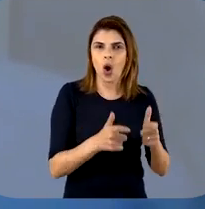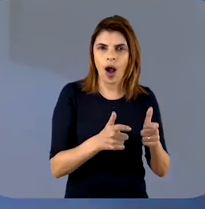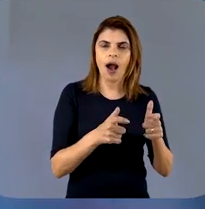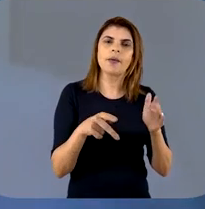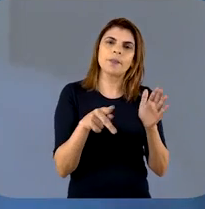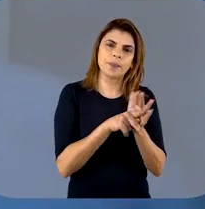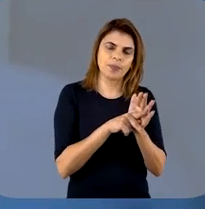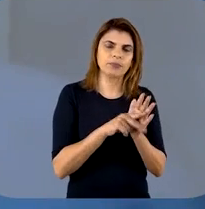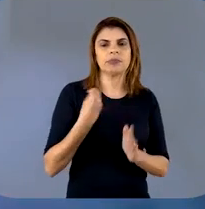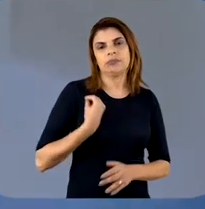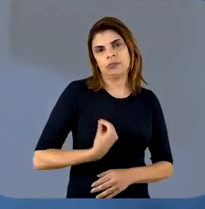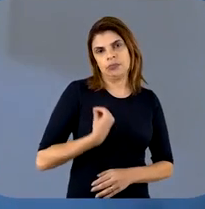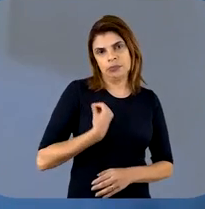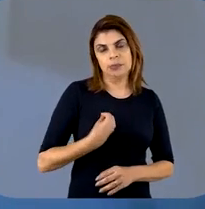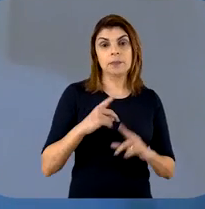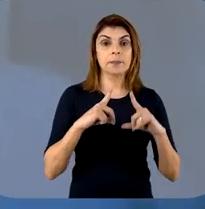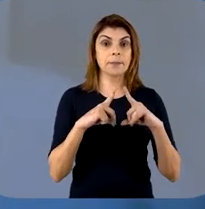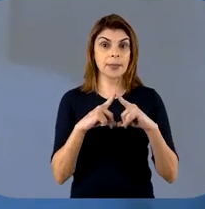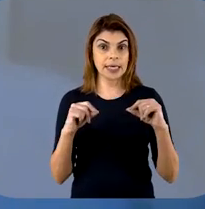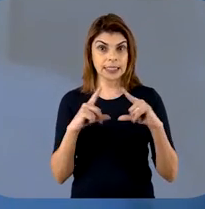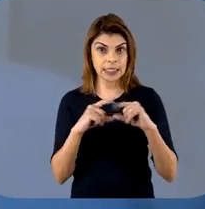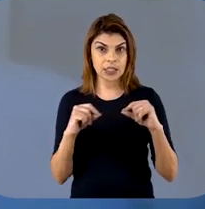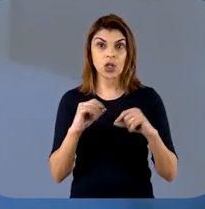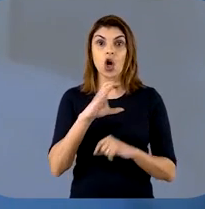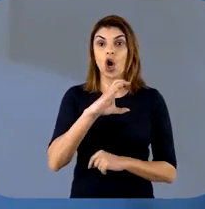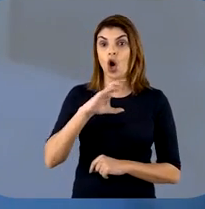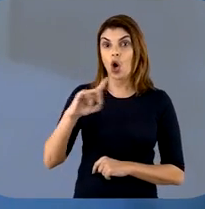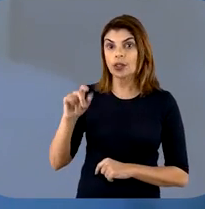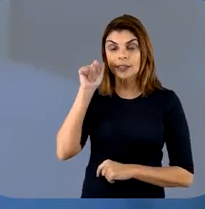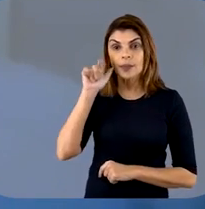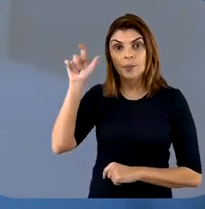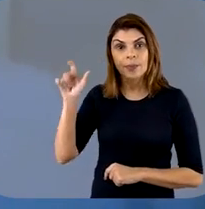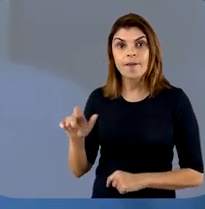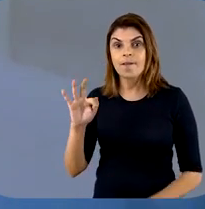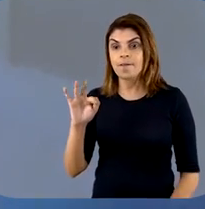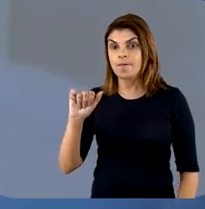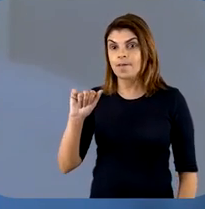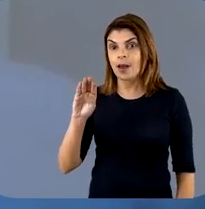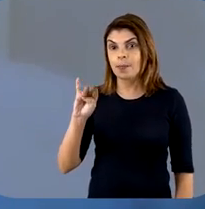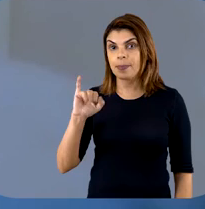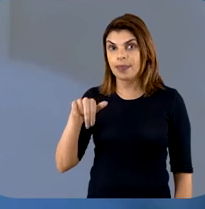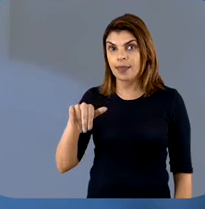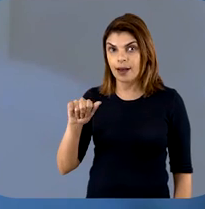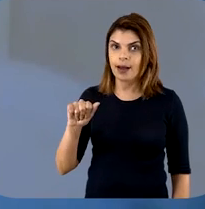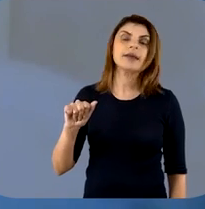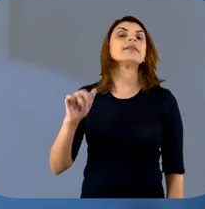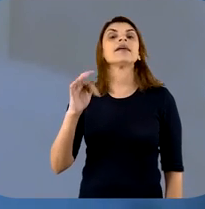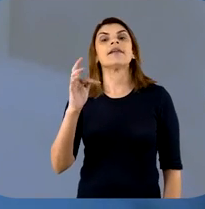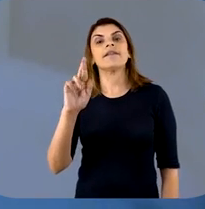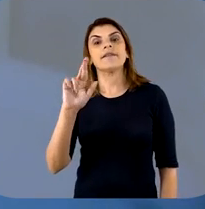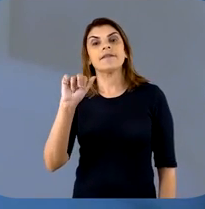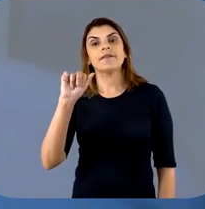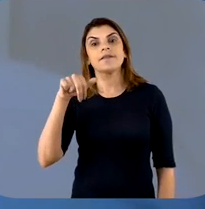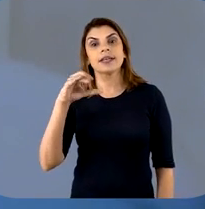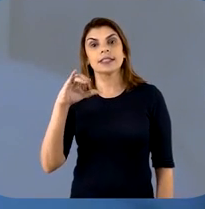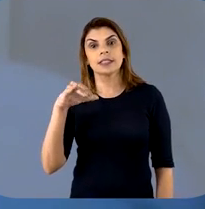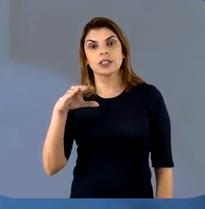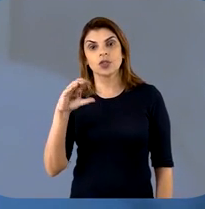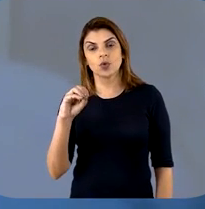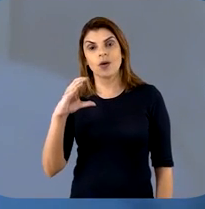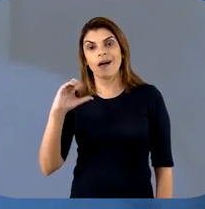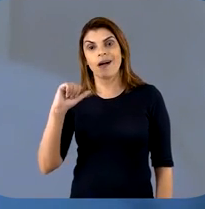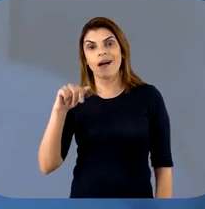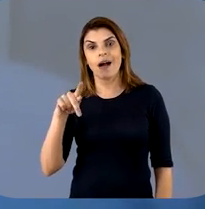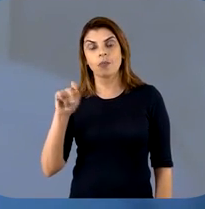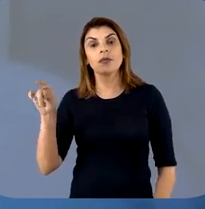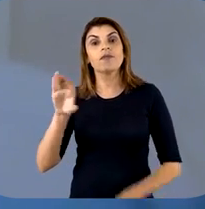enfim, que está localizada em Brasília, a coordenação da Fabiana, nossa diretora lá, Francisco Campos, eles vão começar a fazer